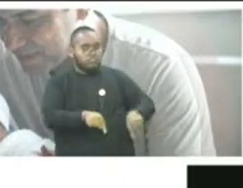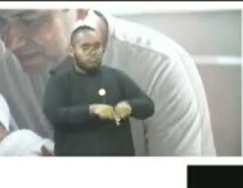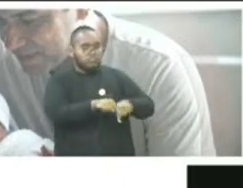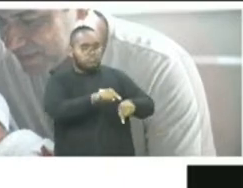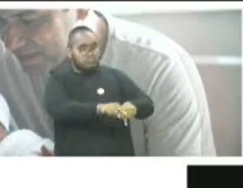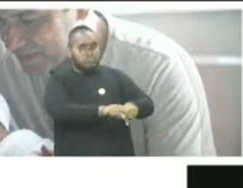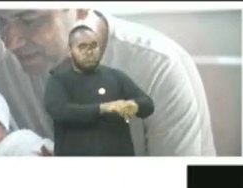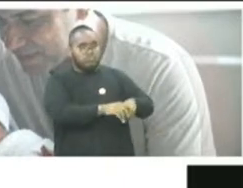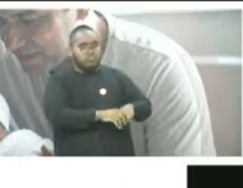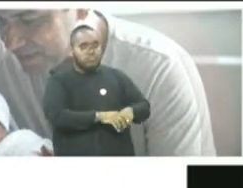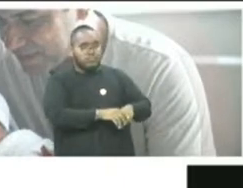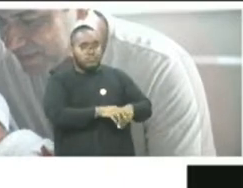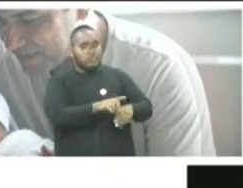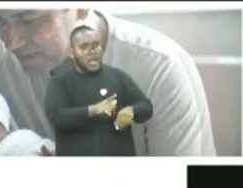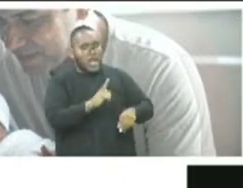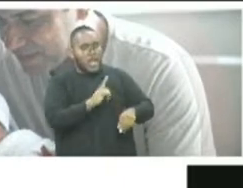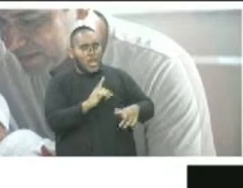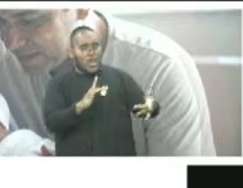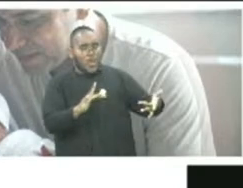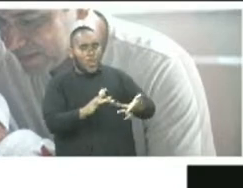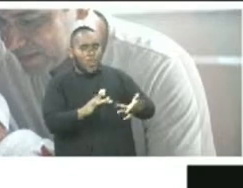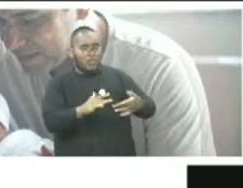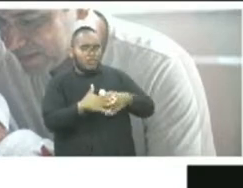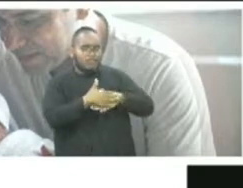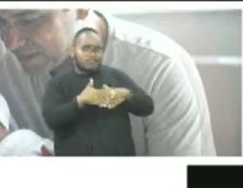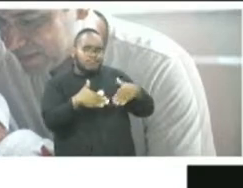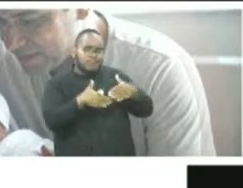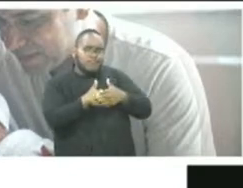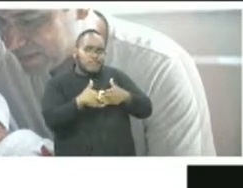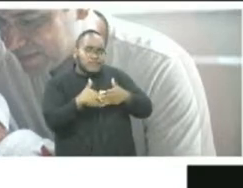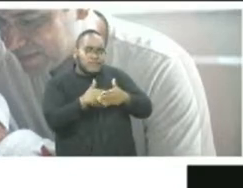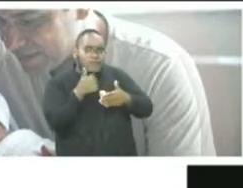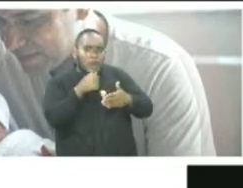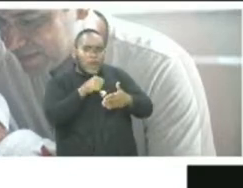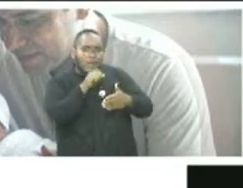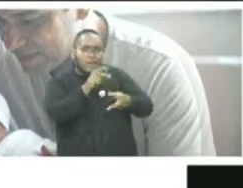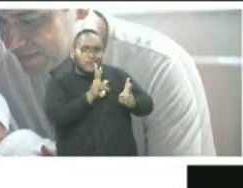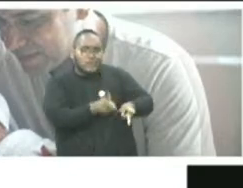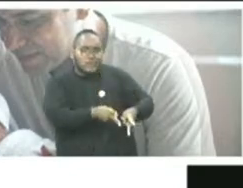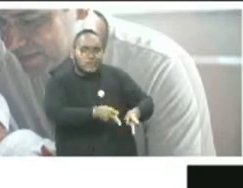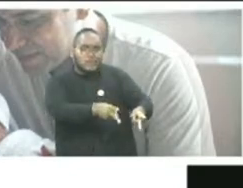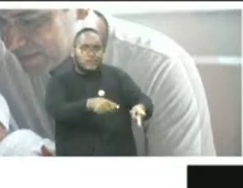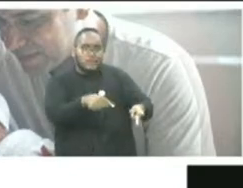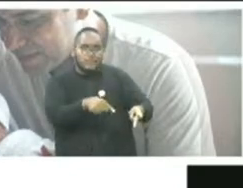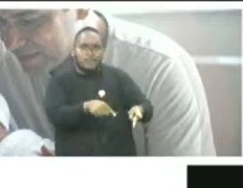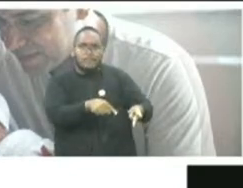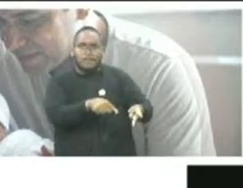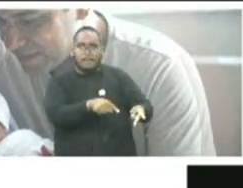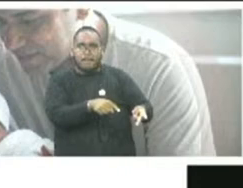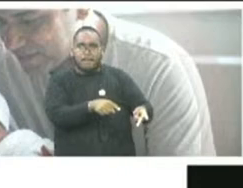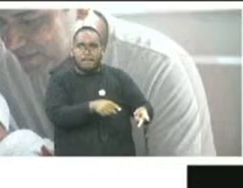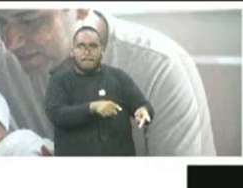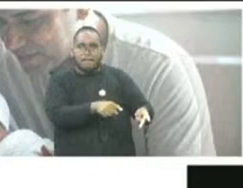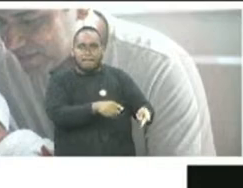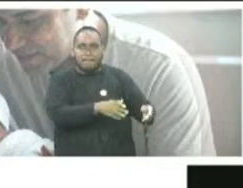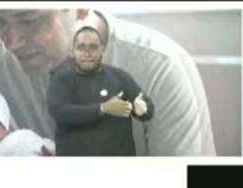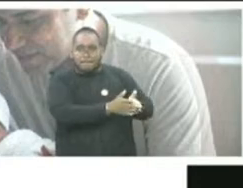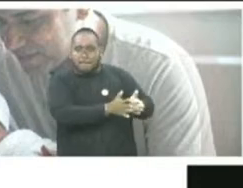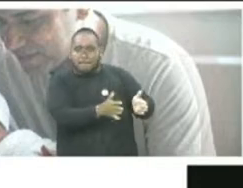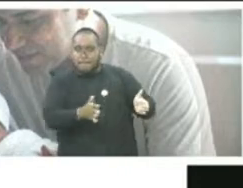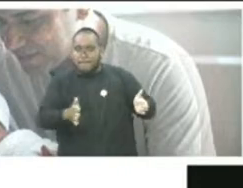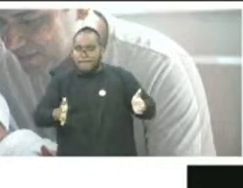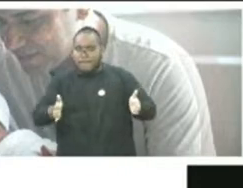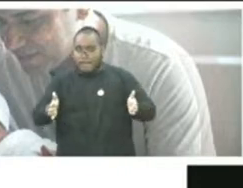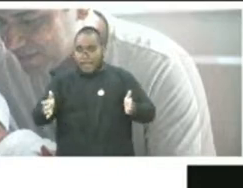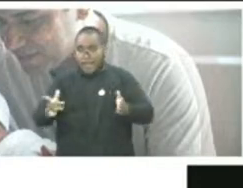pele com a mãe e permanecem assim até que o bebê receba alta, né? Então,